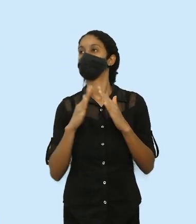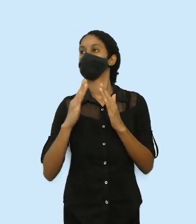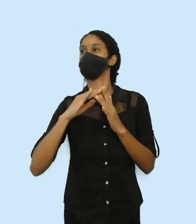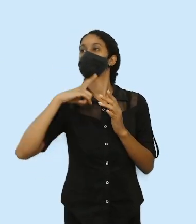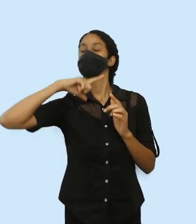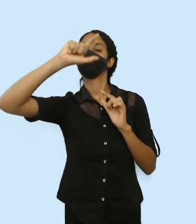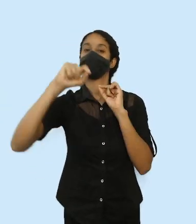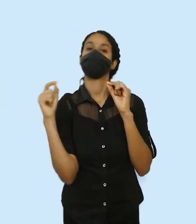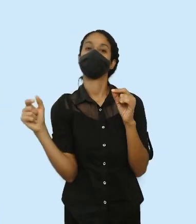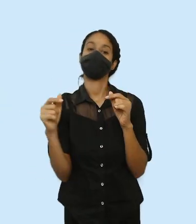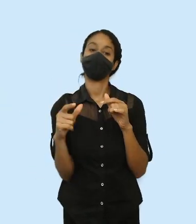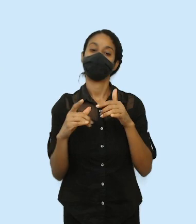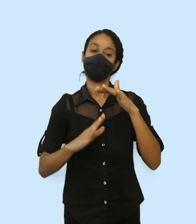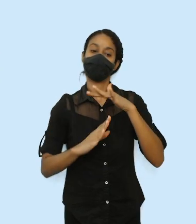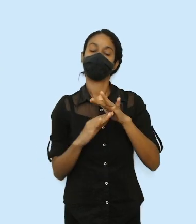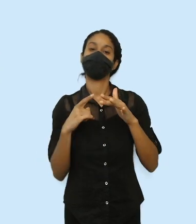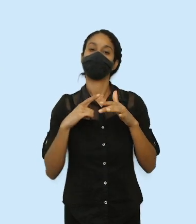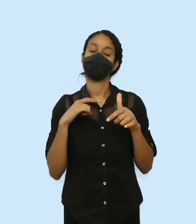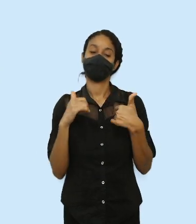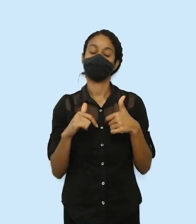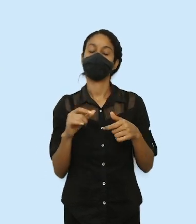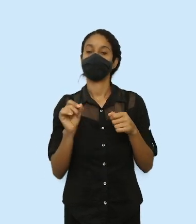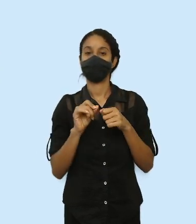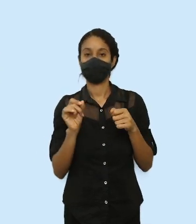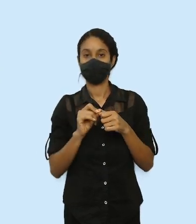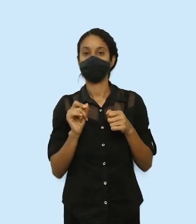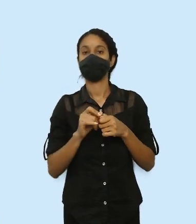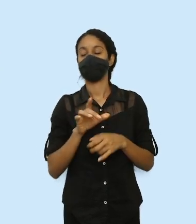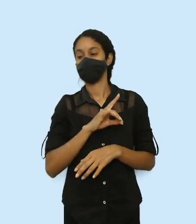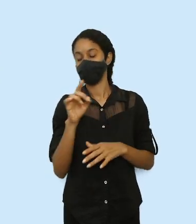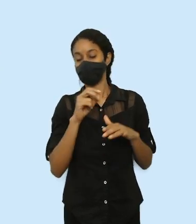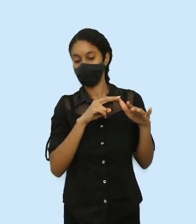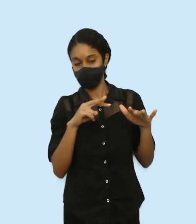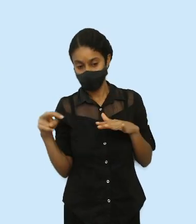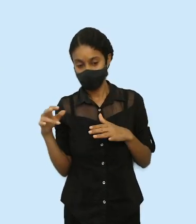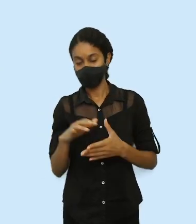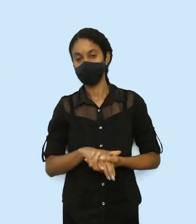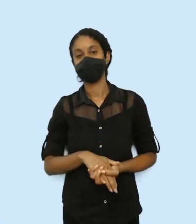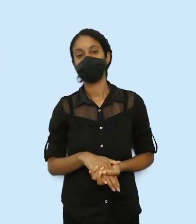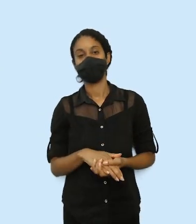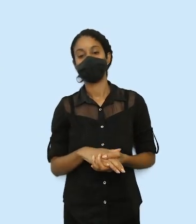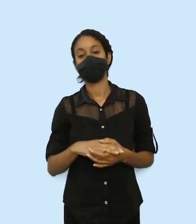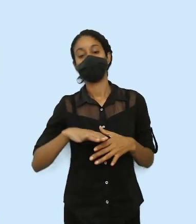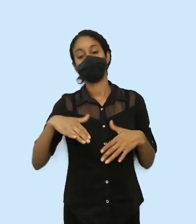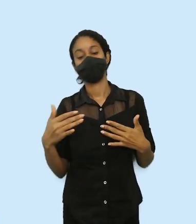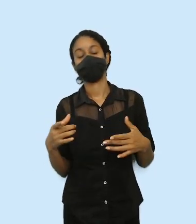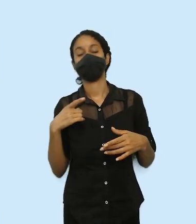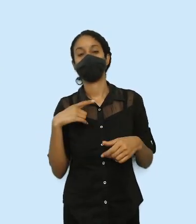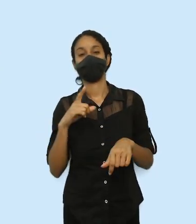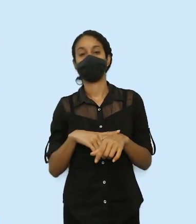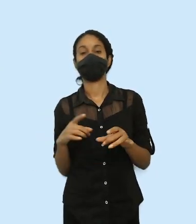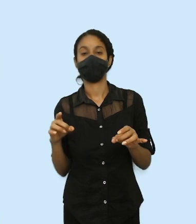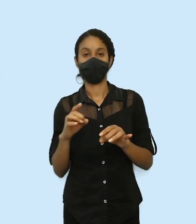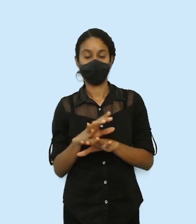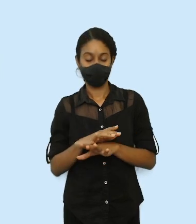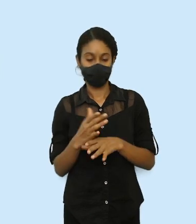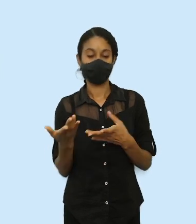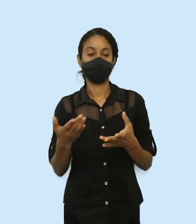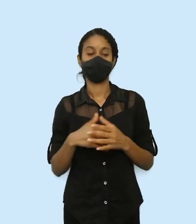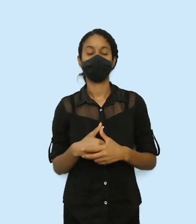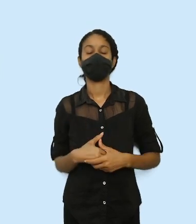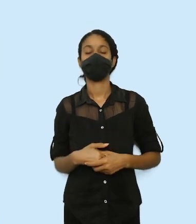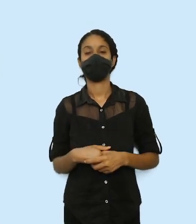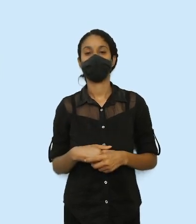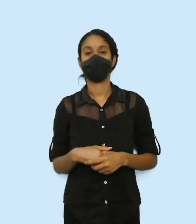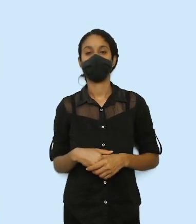ter um volume de trabalho a ser realizado por dia, por semana, ou quando o prazo for determinado. Então, não importa se